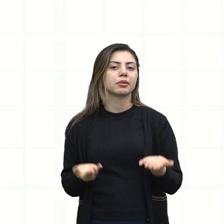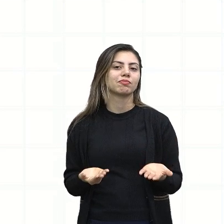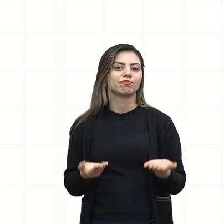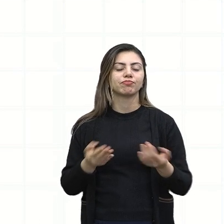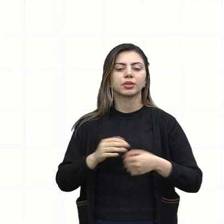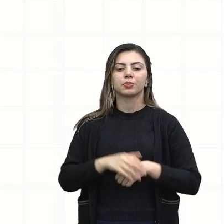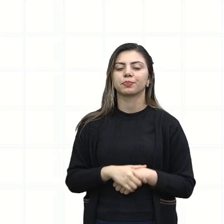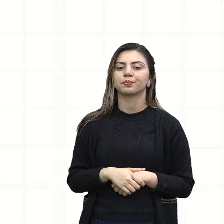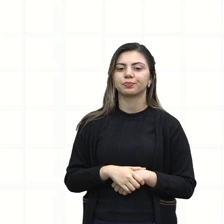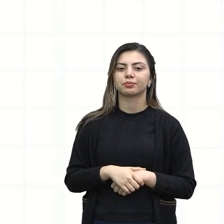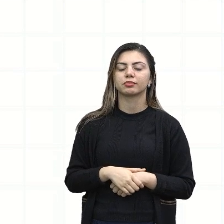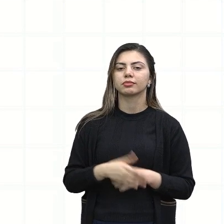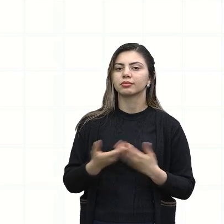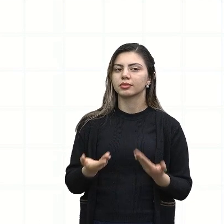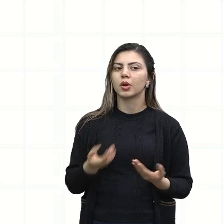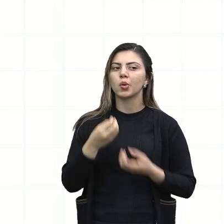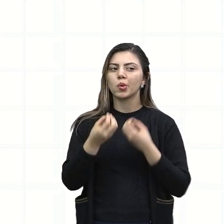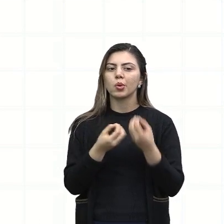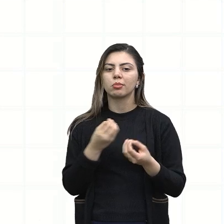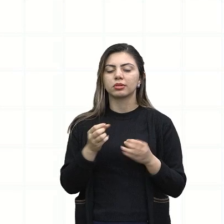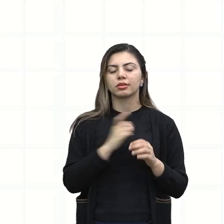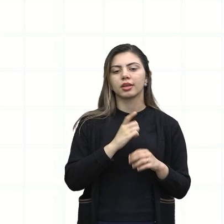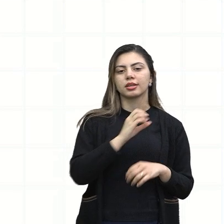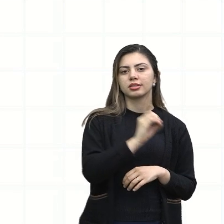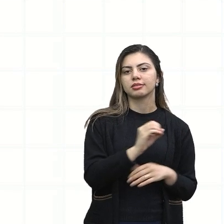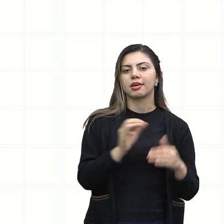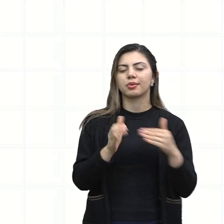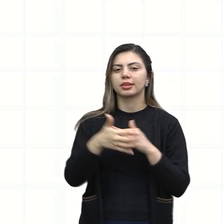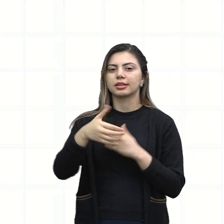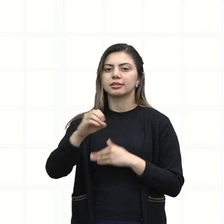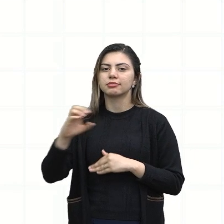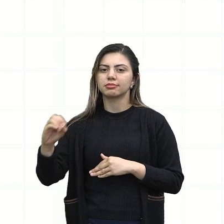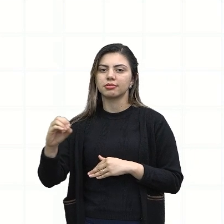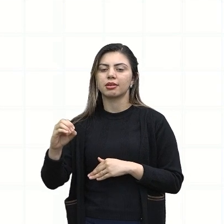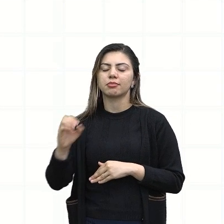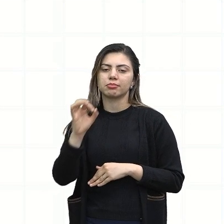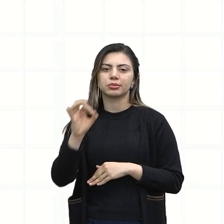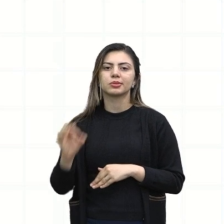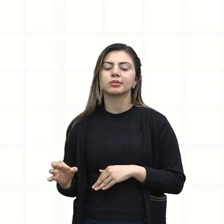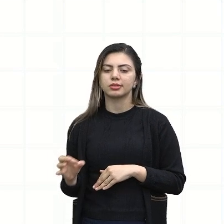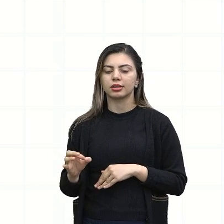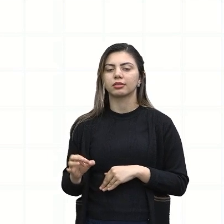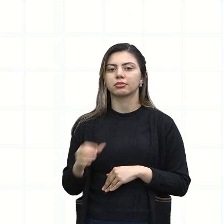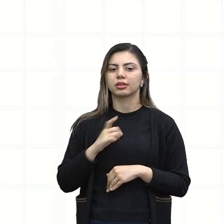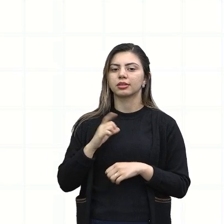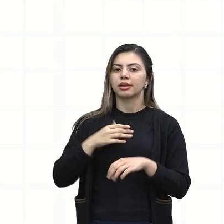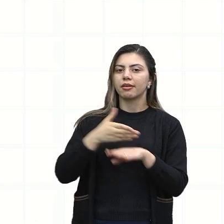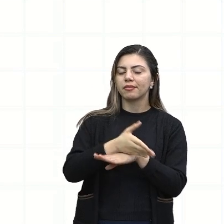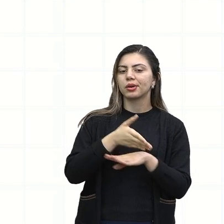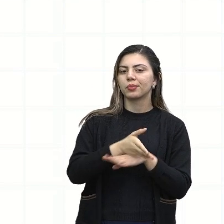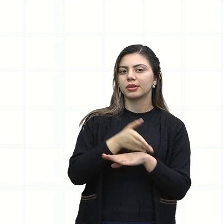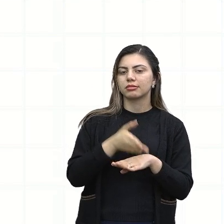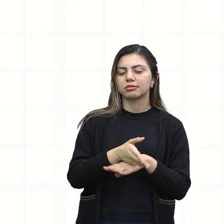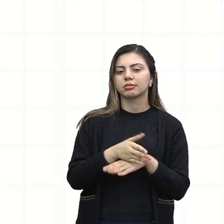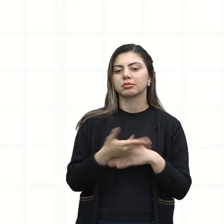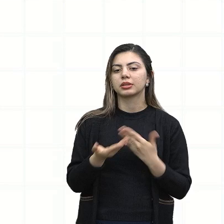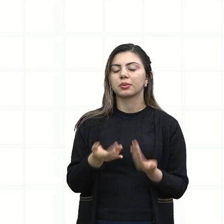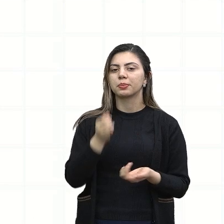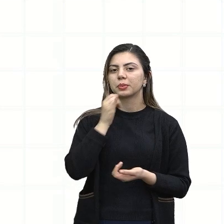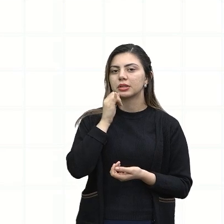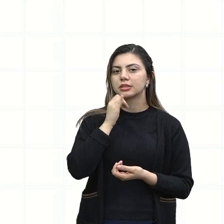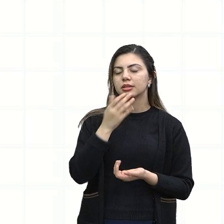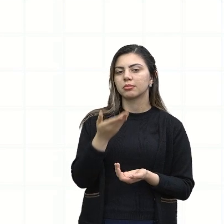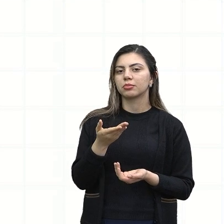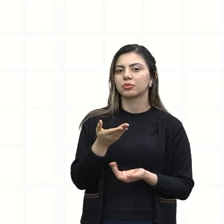uma frequência entre 0 e 100%, né? Entre 0 e 100%, com que frequência